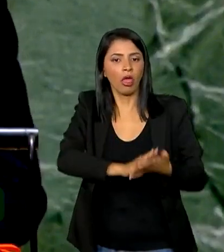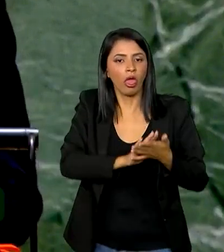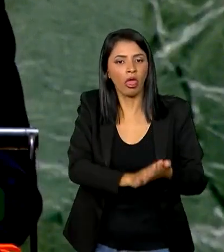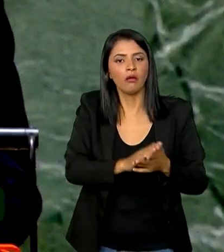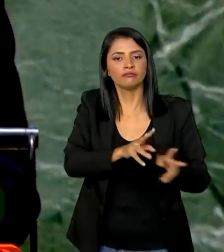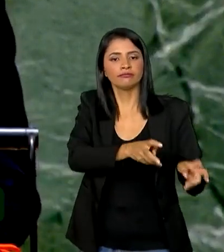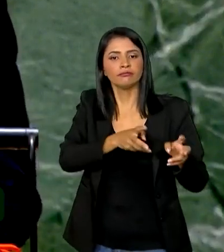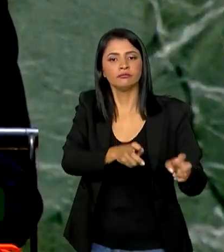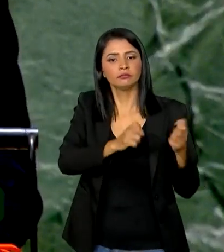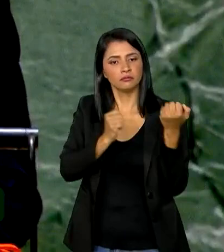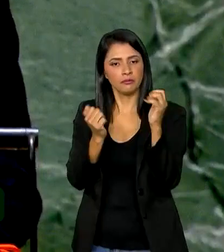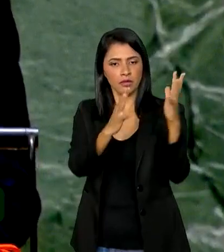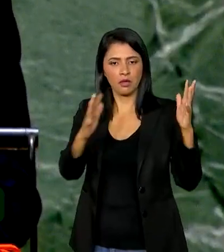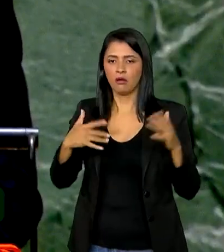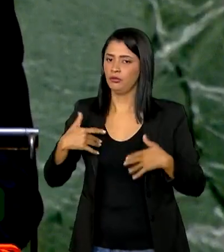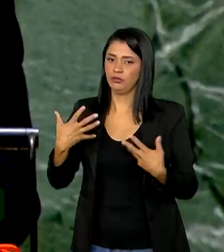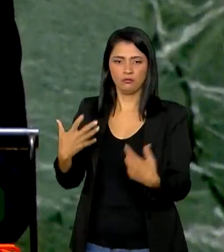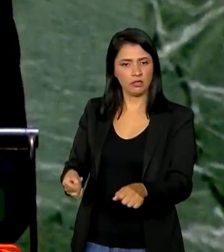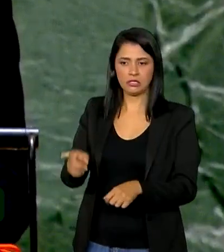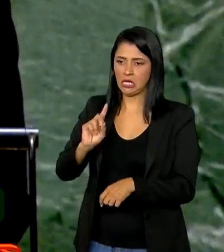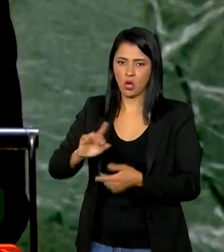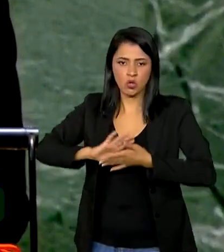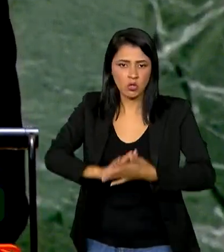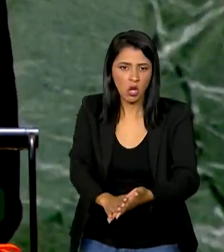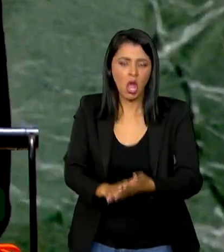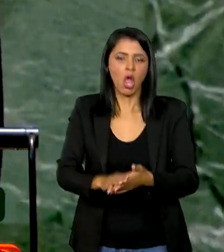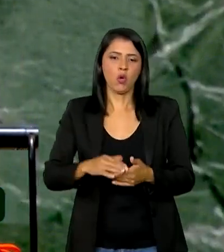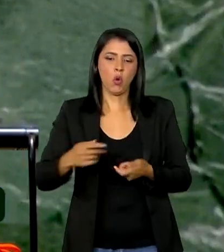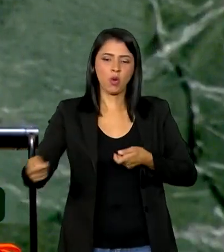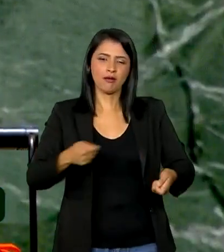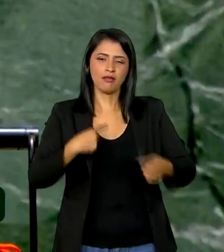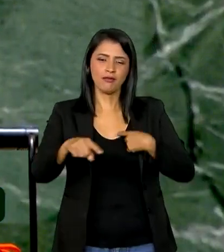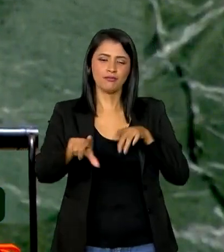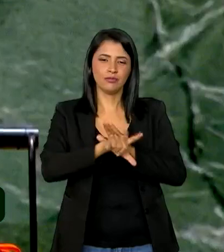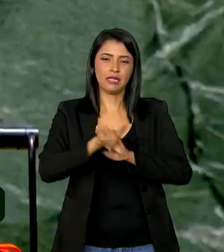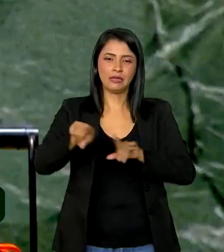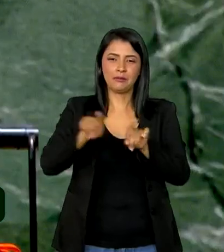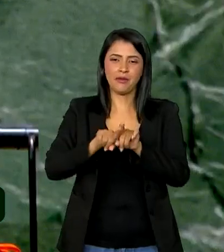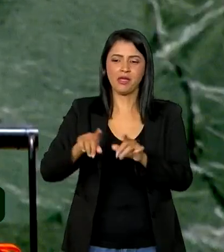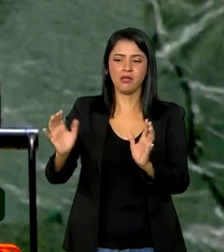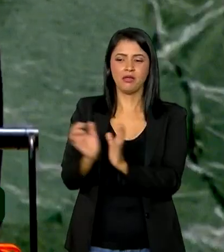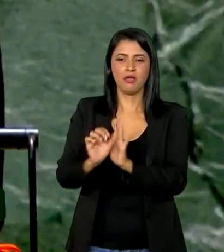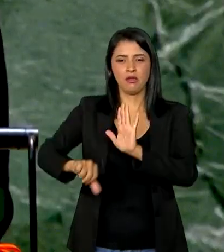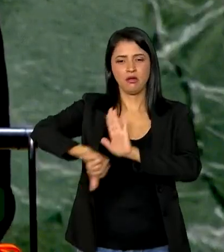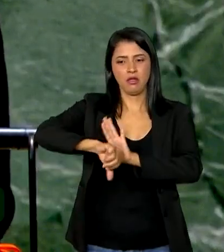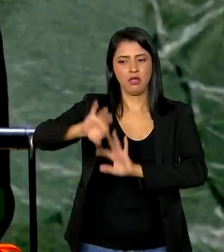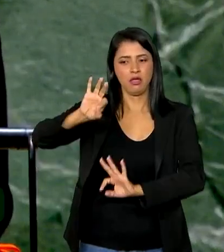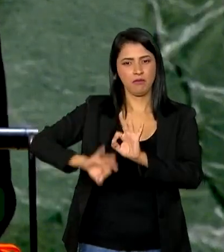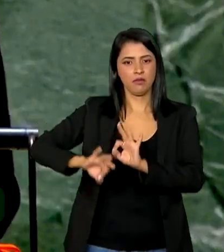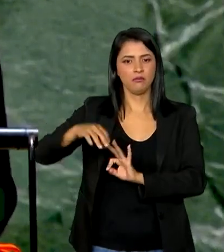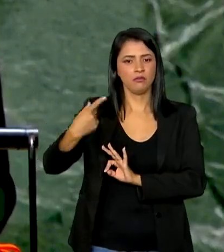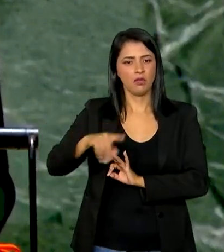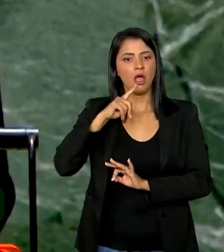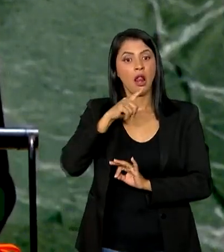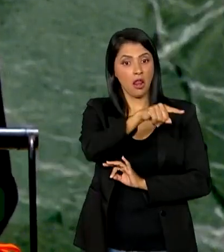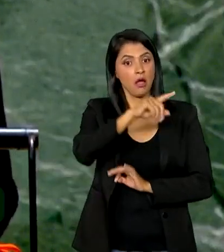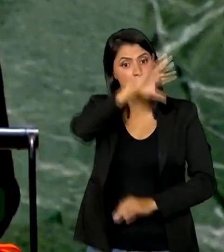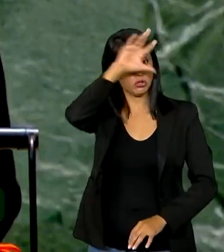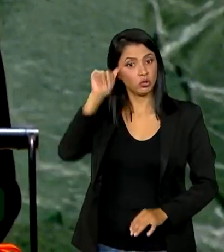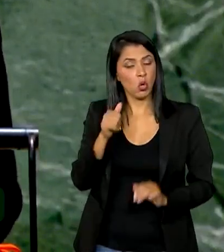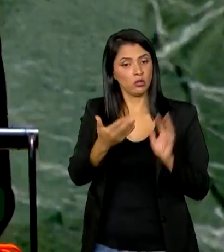transigiremos com litígios ambientais, com o garimpo ilegal e com o crime organizado. Reduzimos o desmatamento na